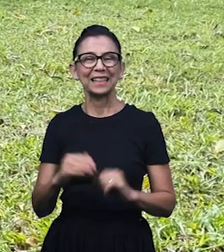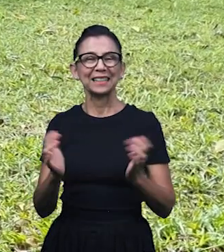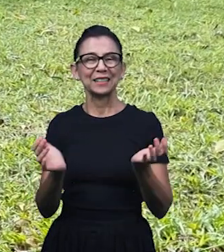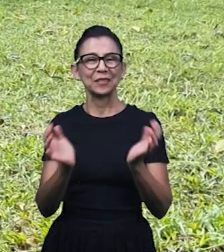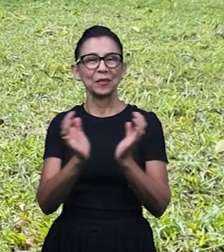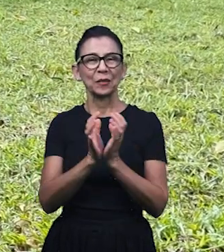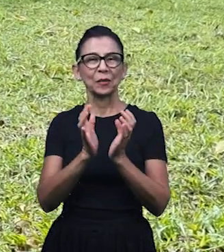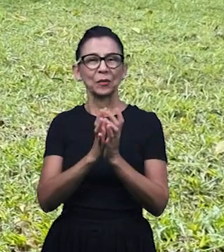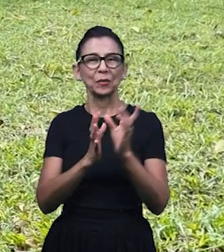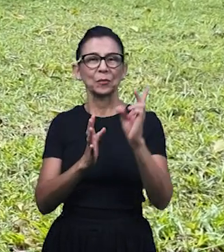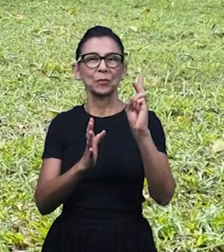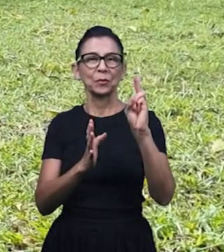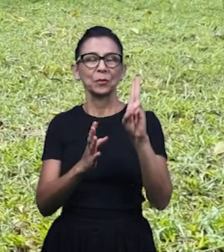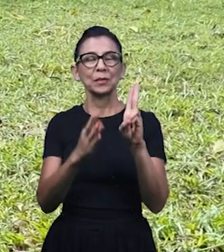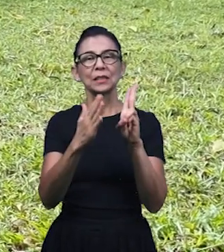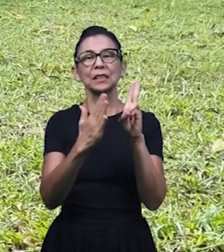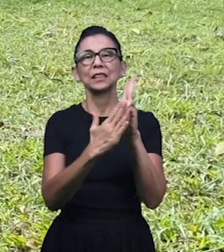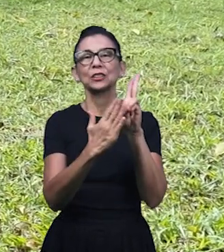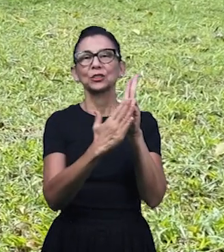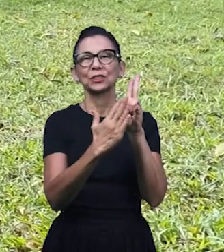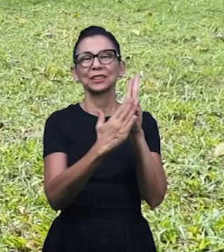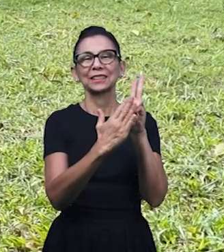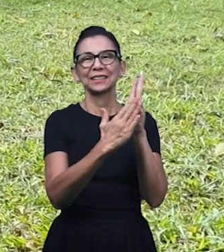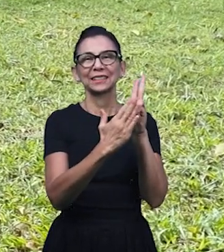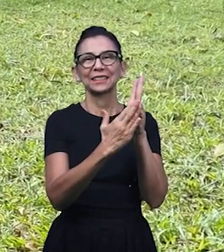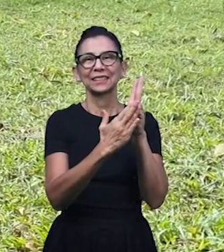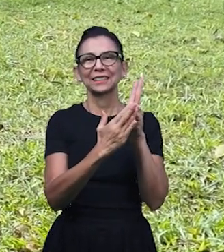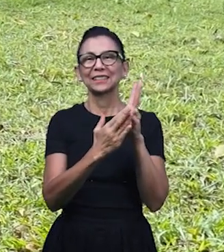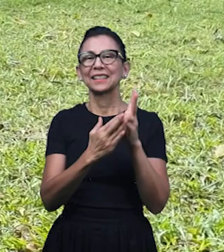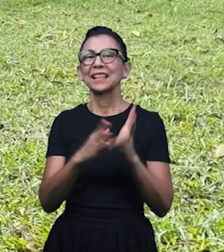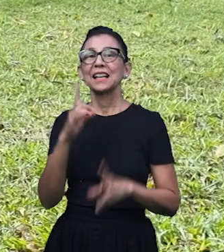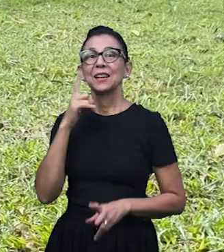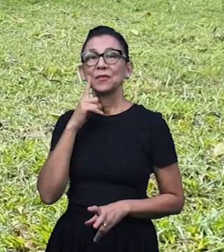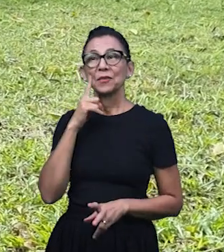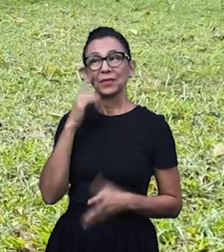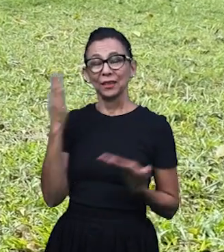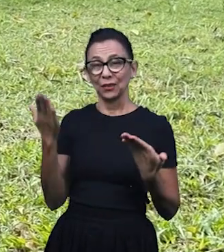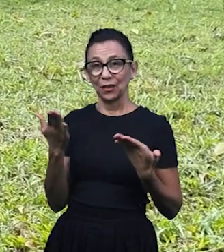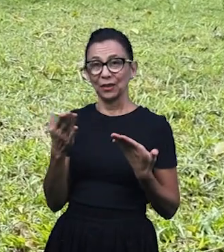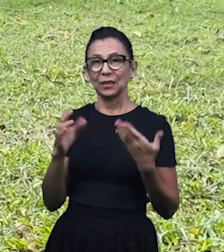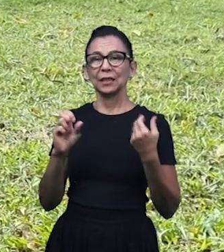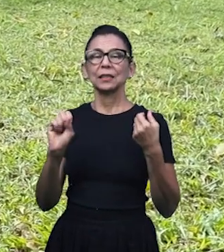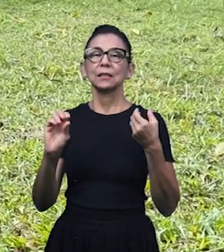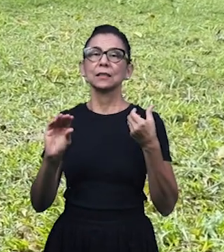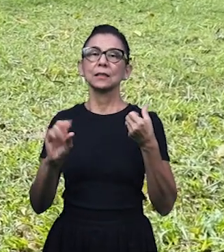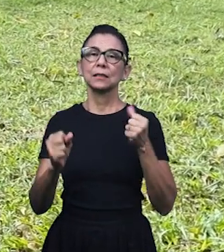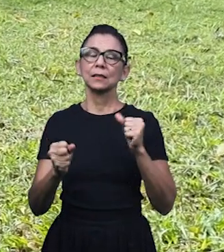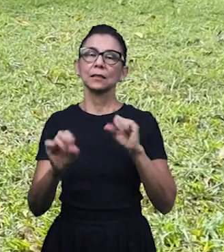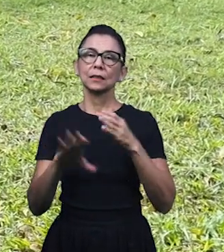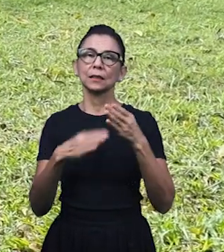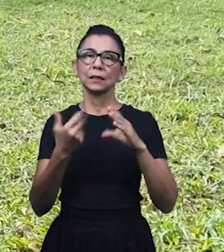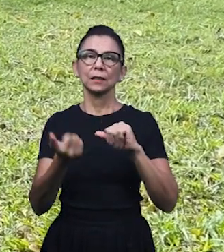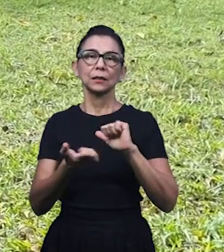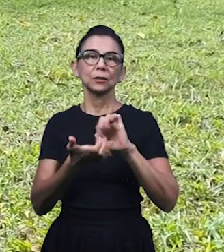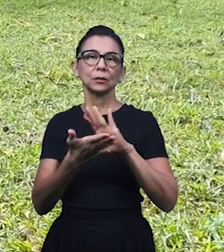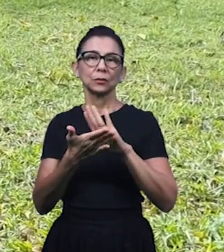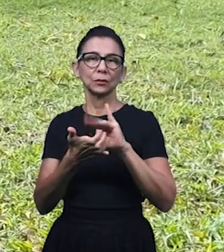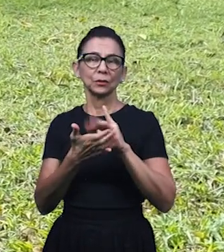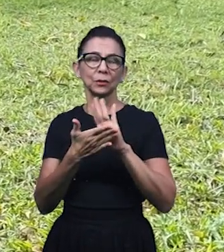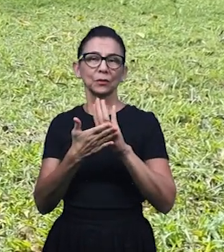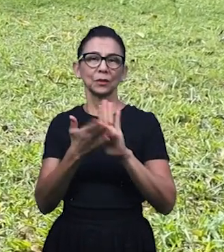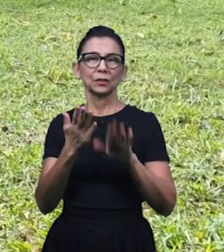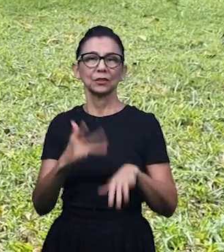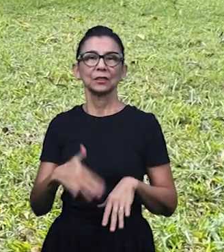de Cacoal. E nós vamos conferir agora o momento em que eles cantam até um dos louvores da coletânea de crianças na língua